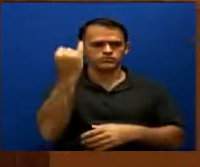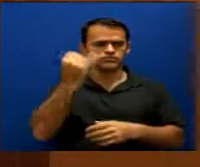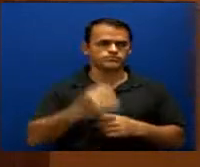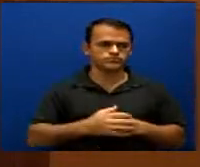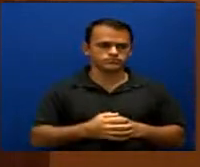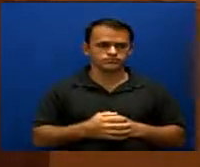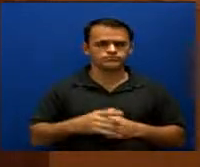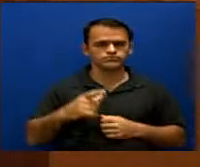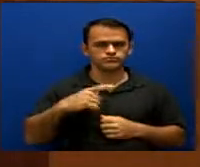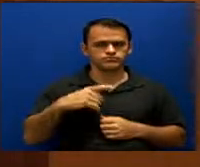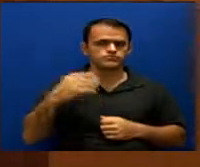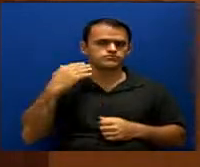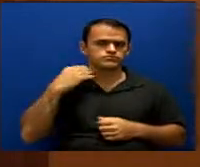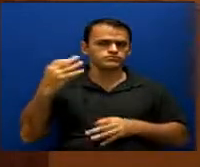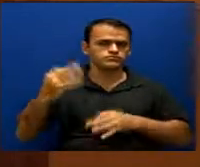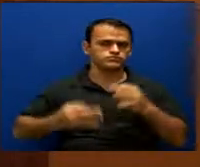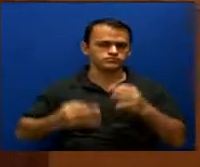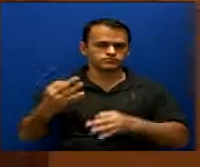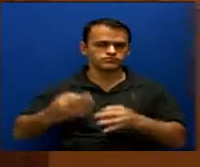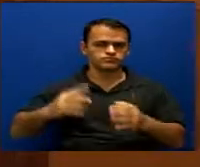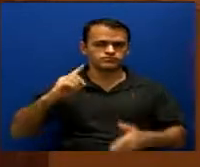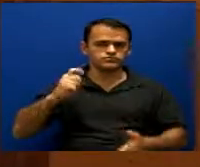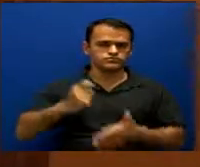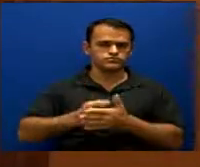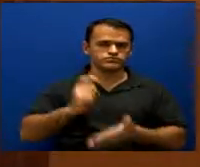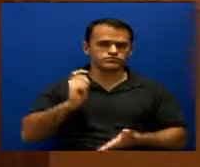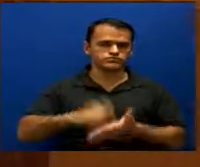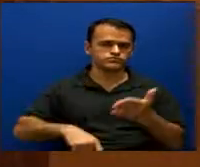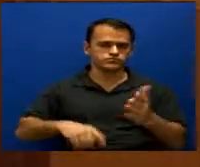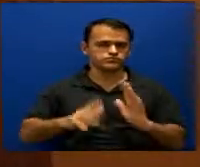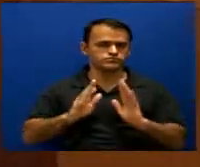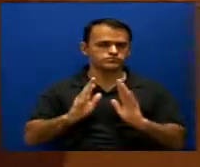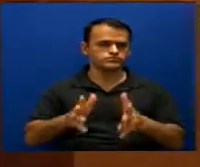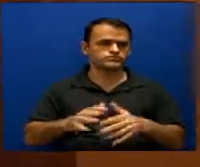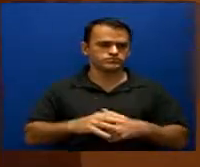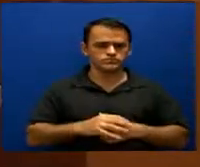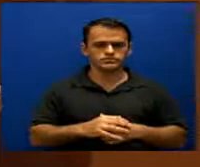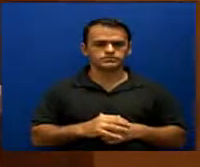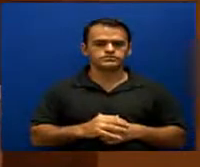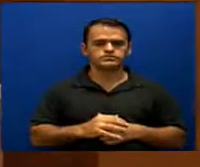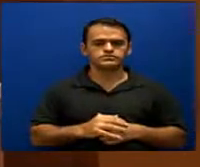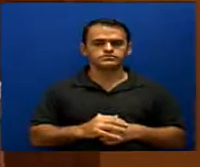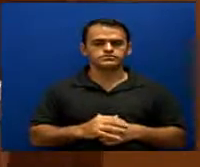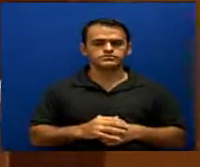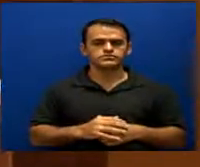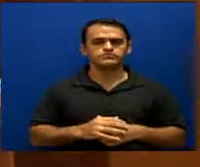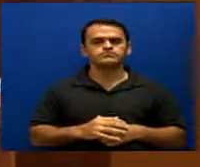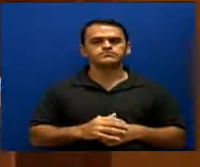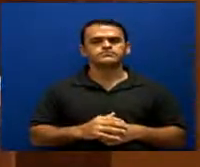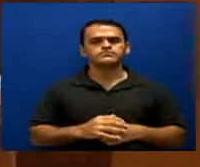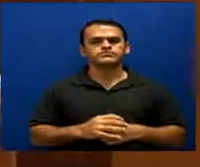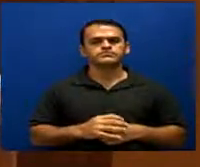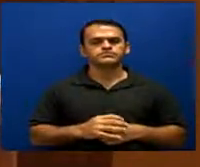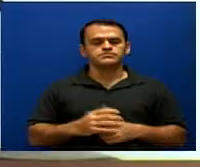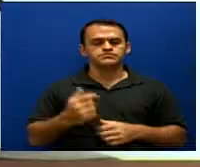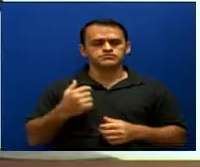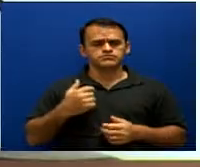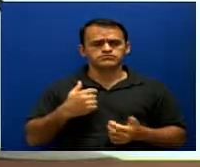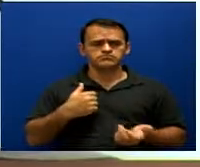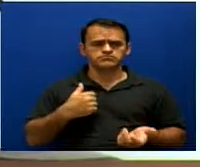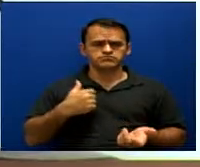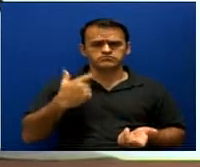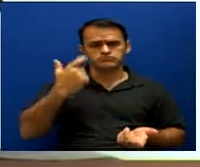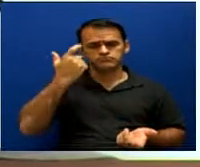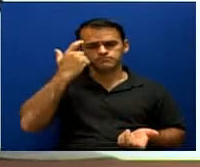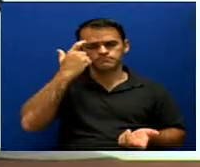uma determinação de um TAC a ser assinado brevemente, se já não foi. Então, eu acredito